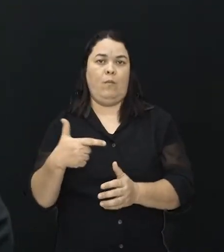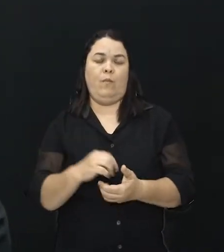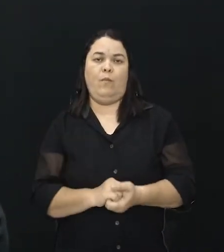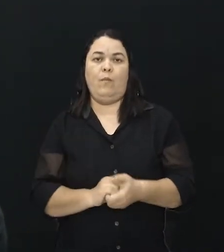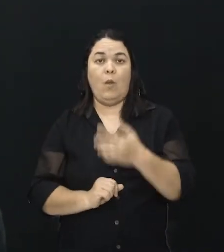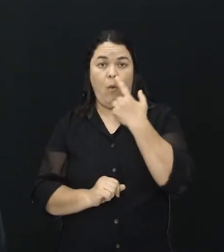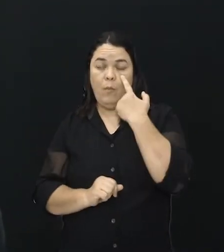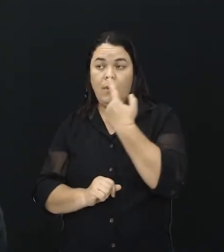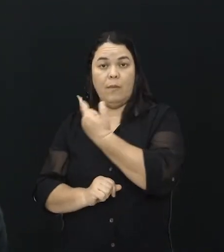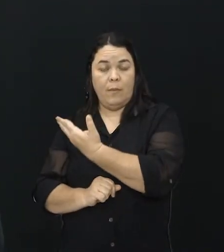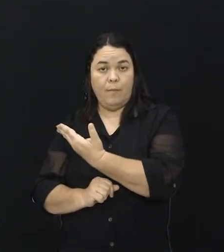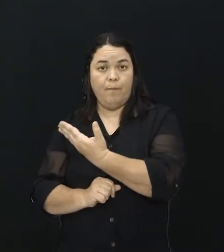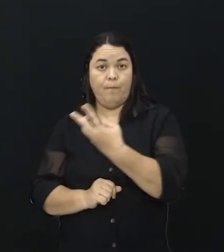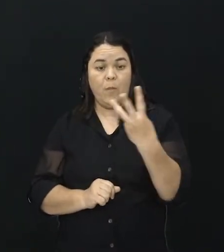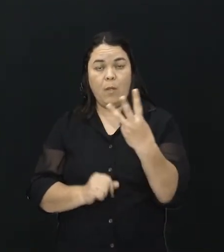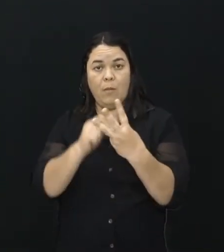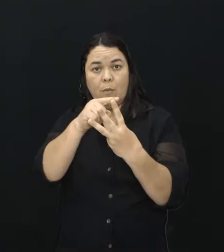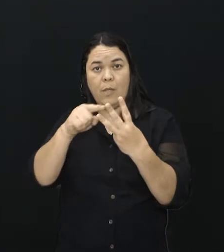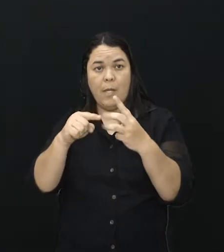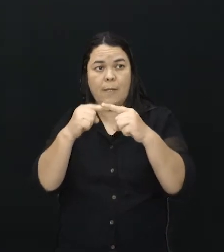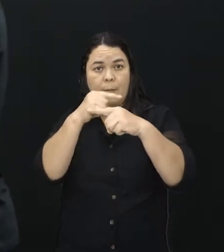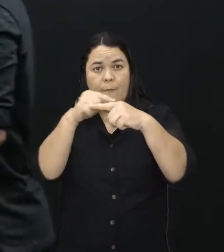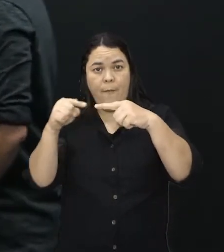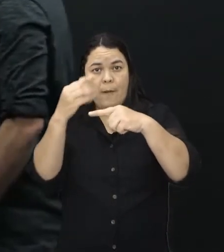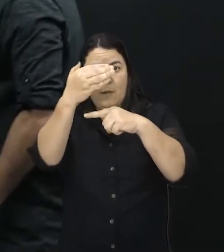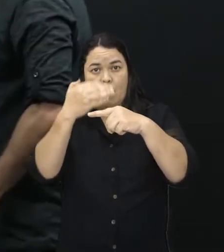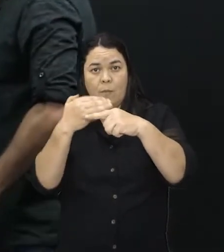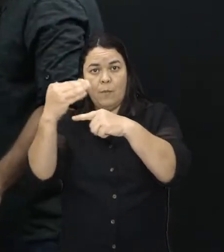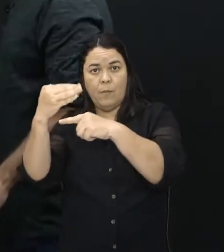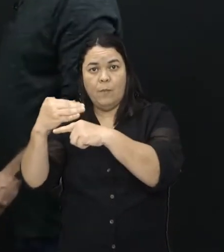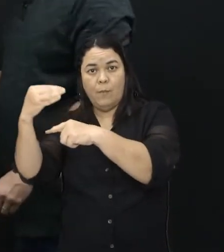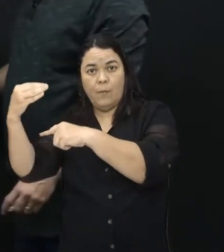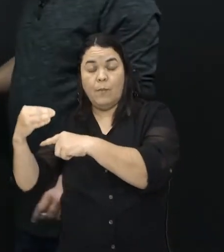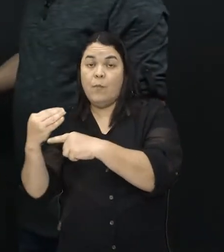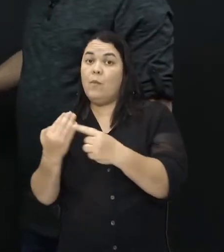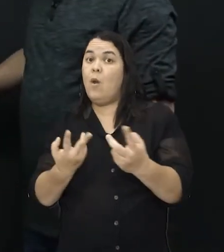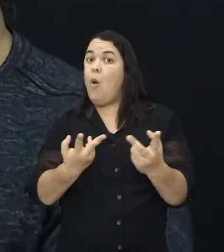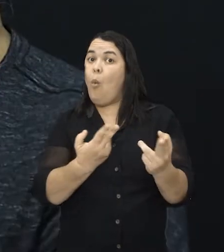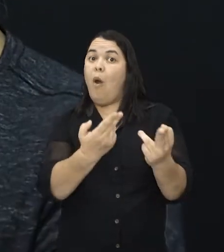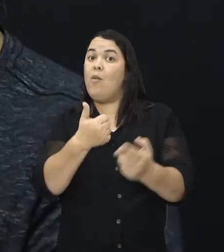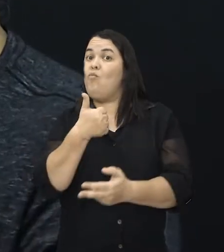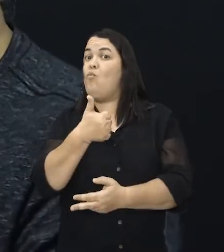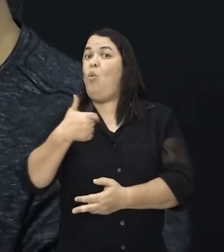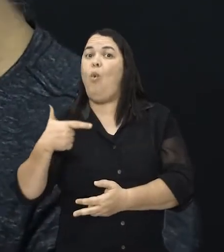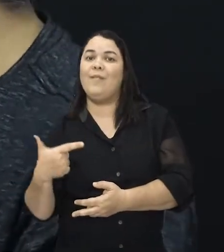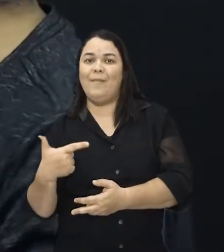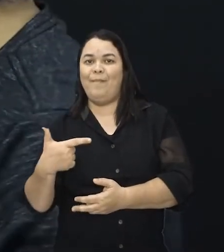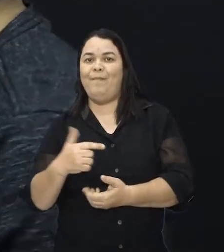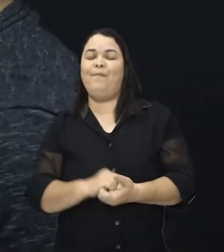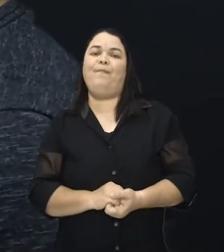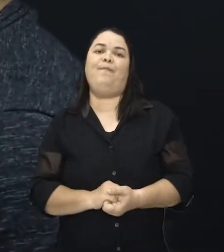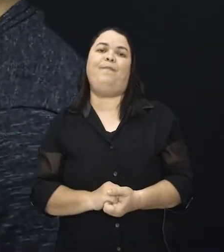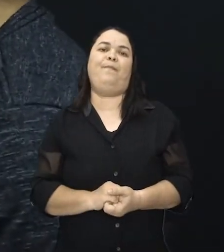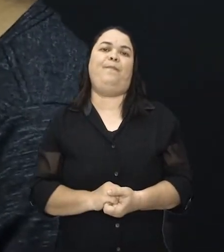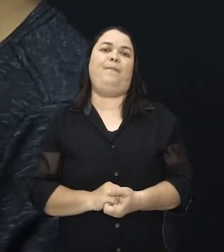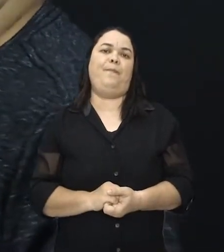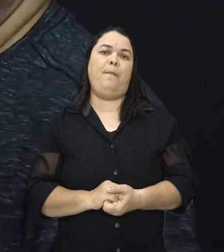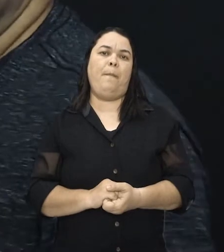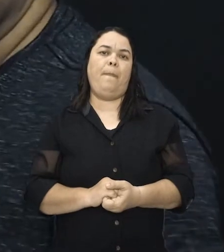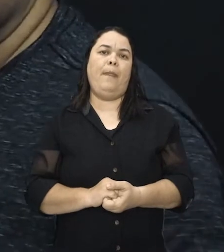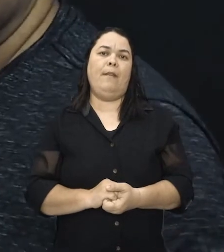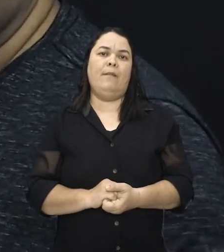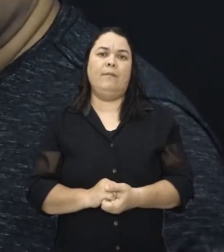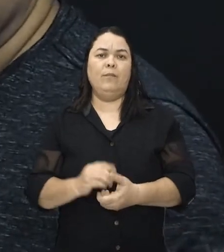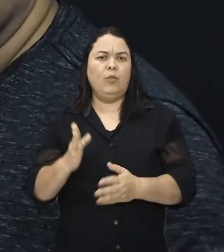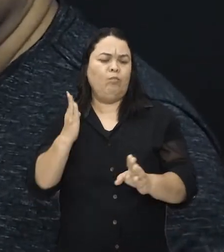três frações, elas possuem agora o MMC igual a 12. Então, olha só, pessoal, depois que a gente finaliza